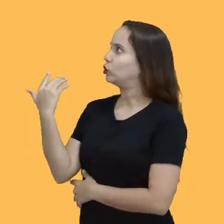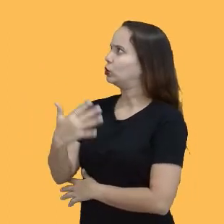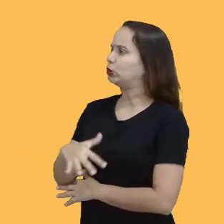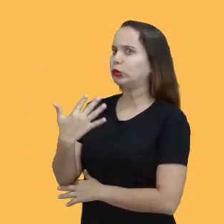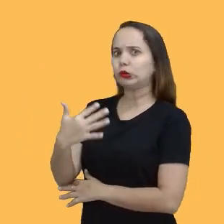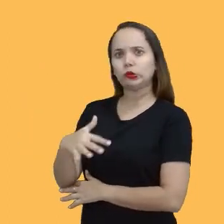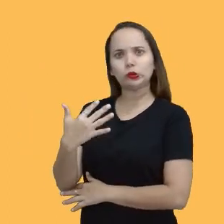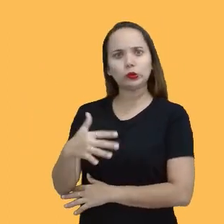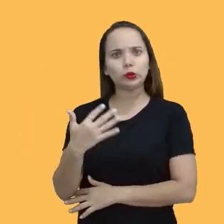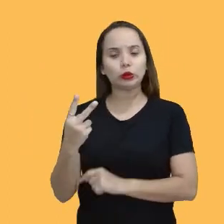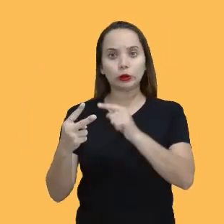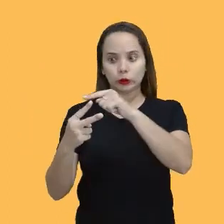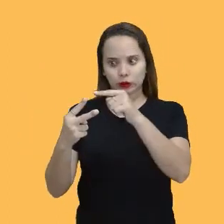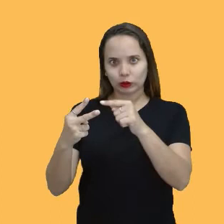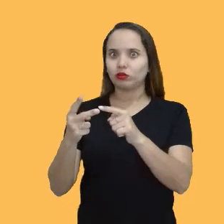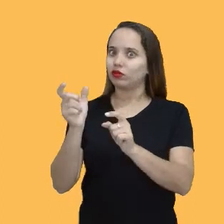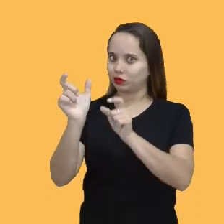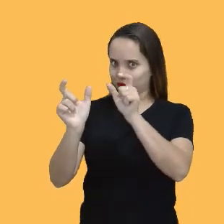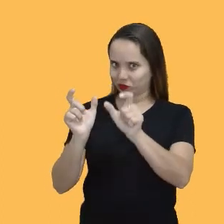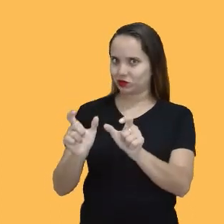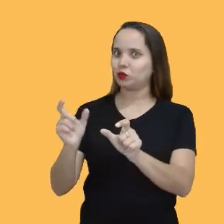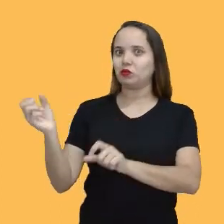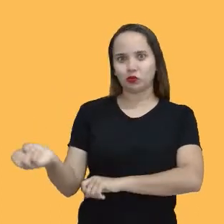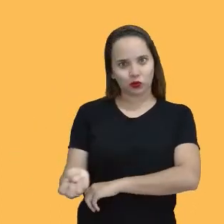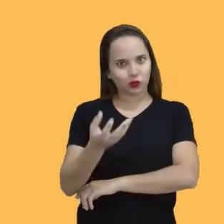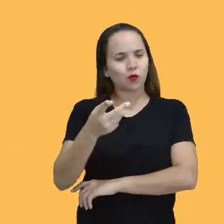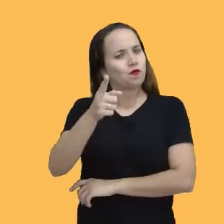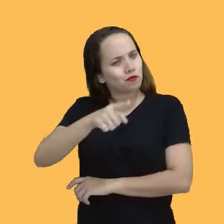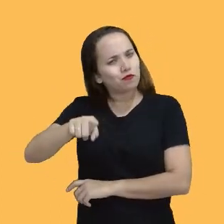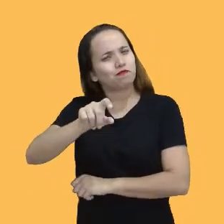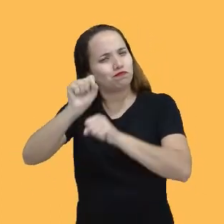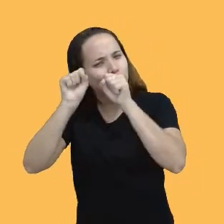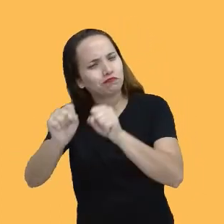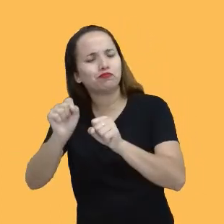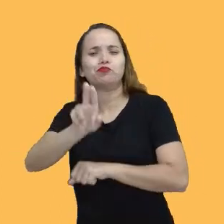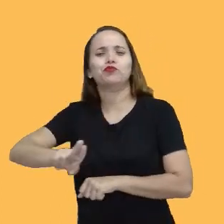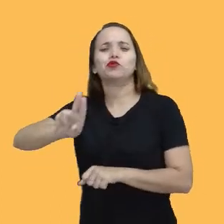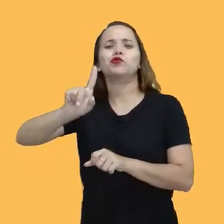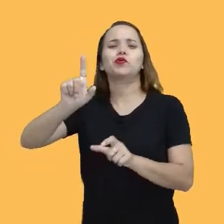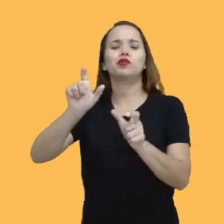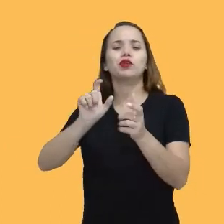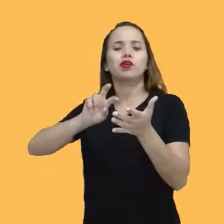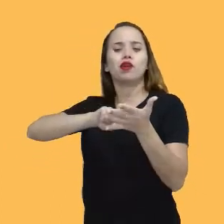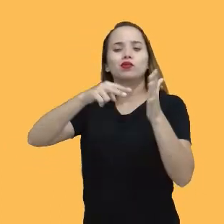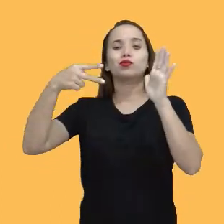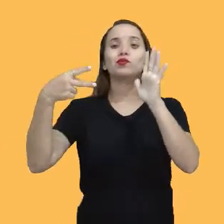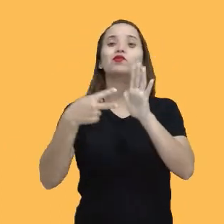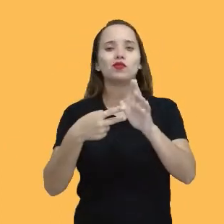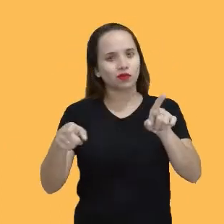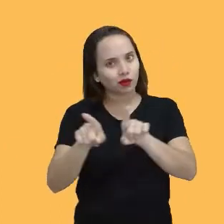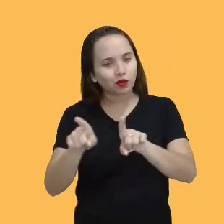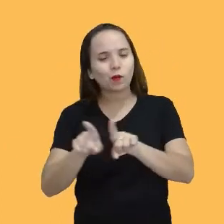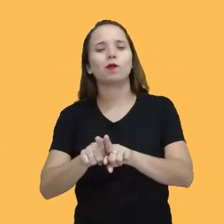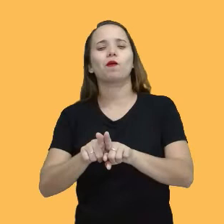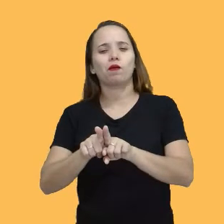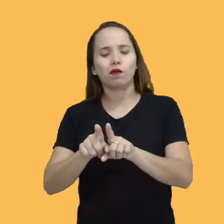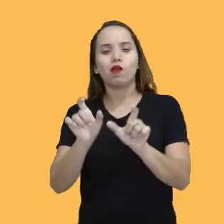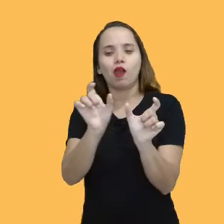condescendência. Então, duas palavrinhas novas aí para vocês usarem. São sinônimos de intolerância. Você está